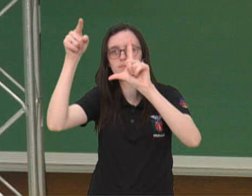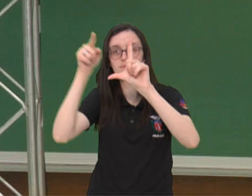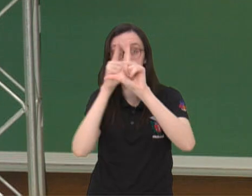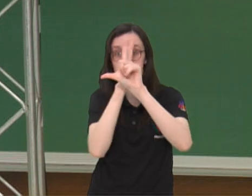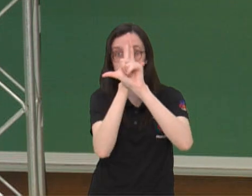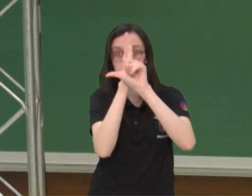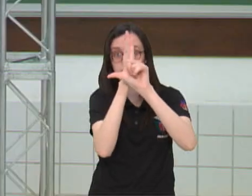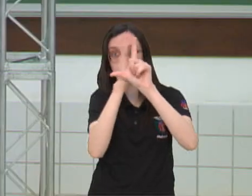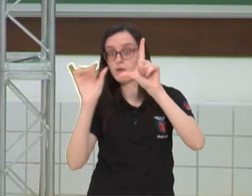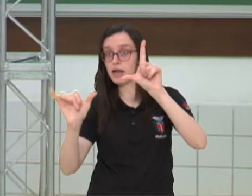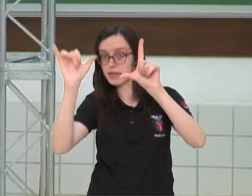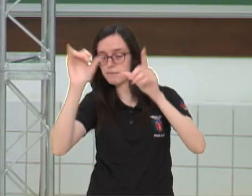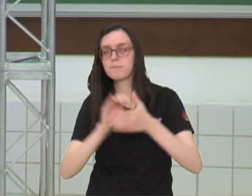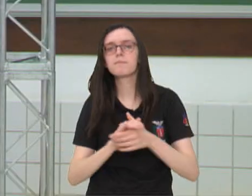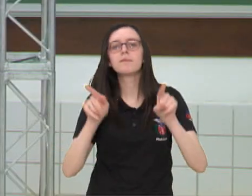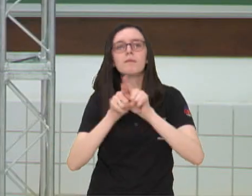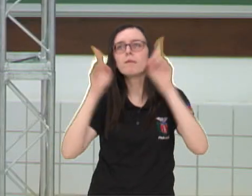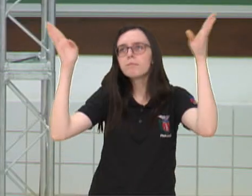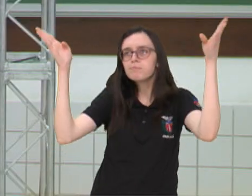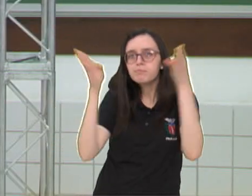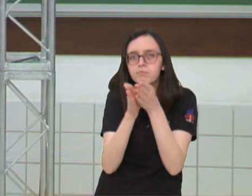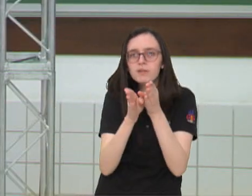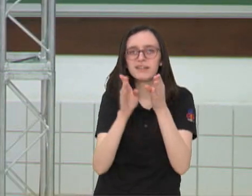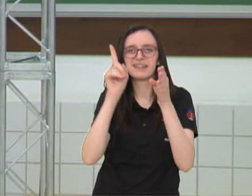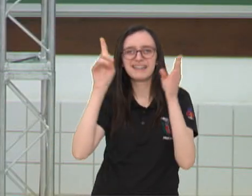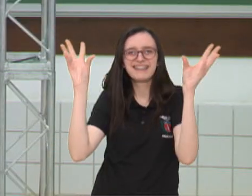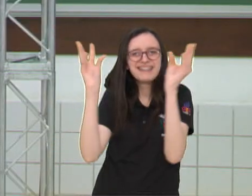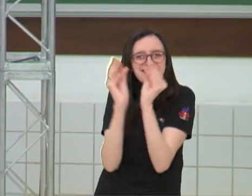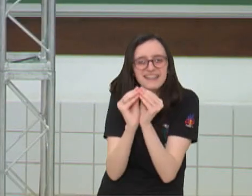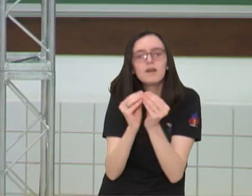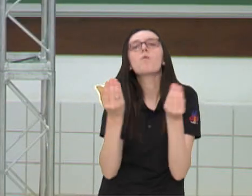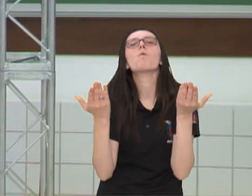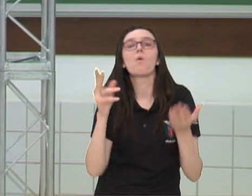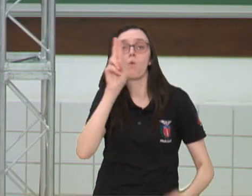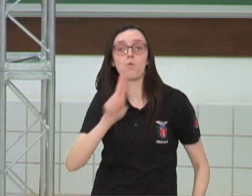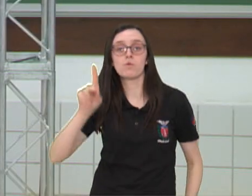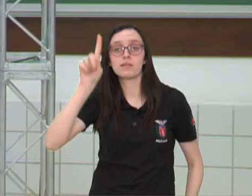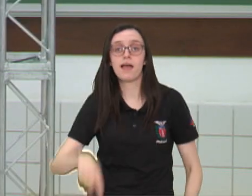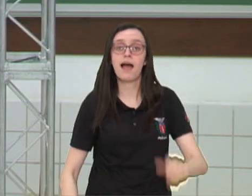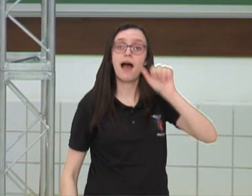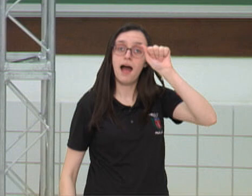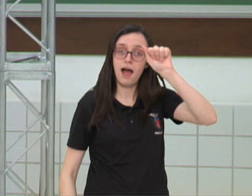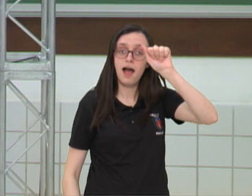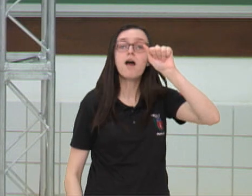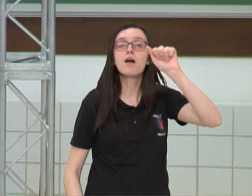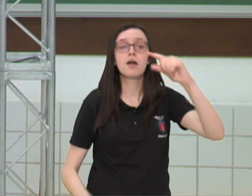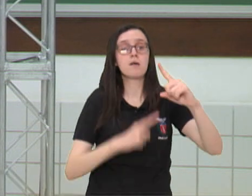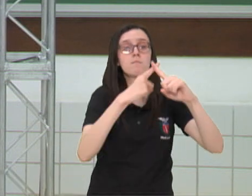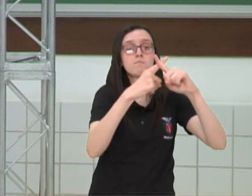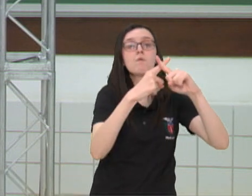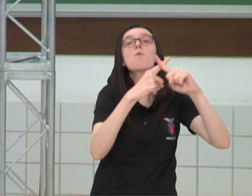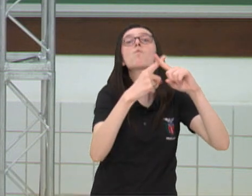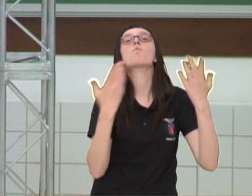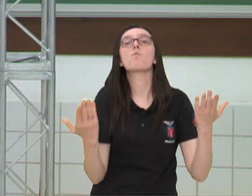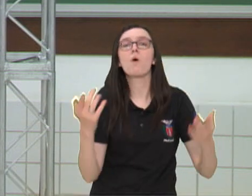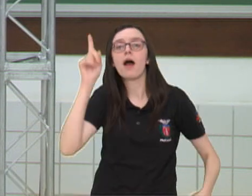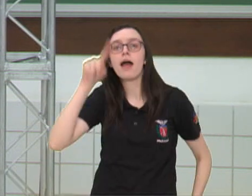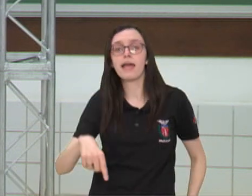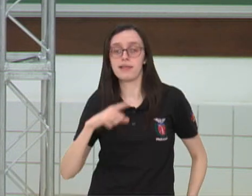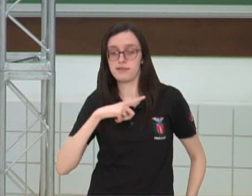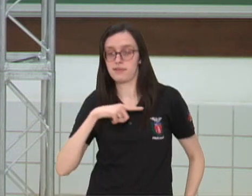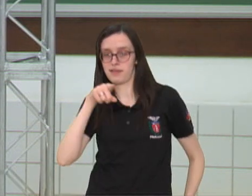E a forma fatorada da função, a gente utiliza o coeficiente a multiplicado pela diferença da variável com as